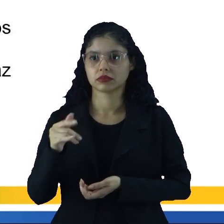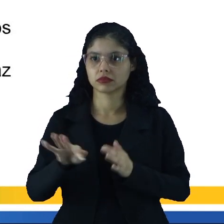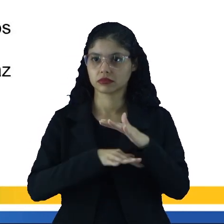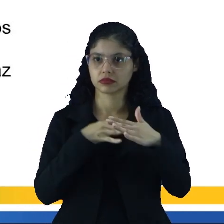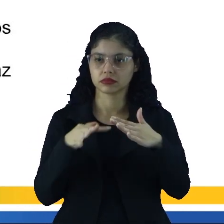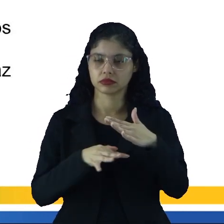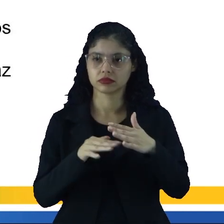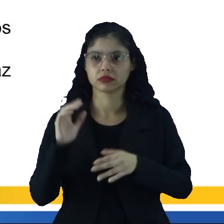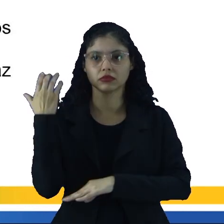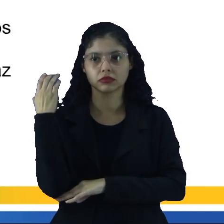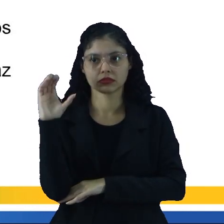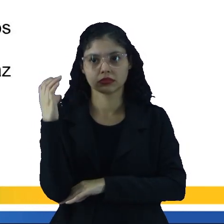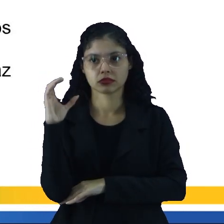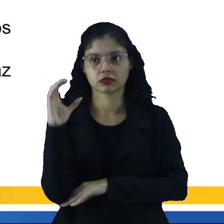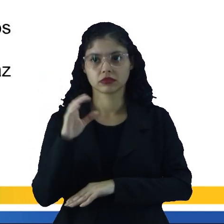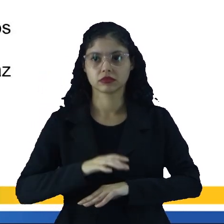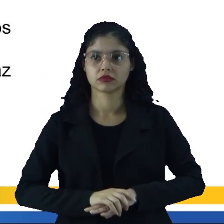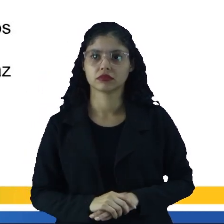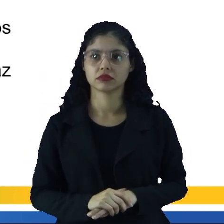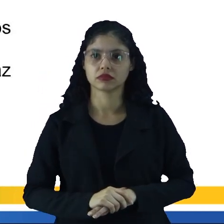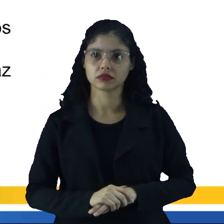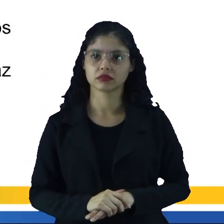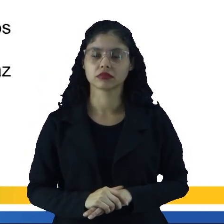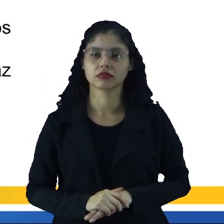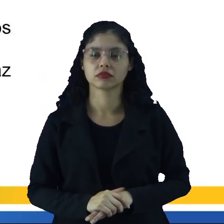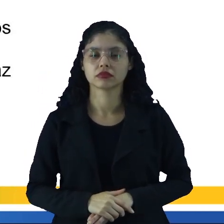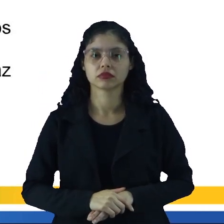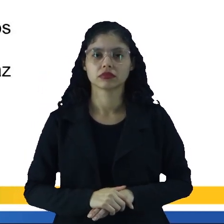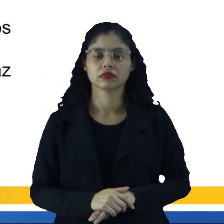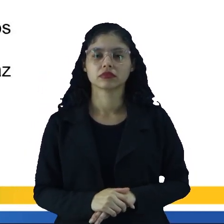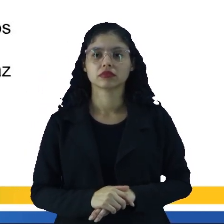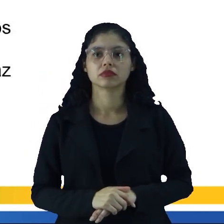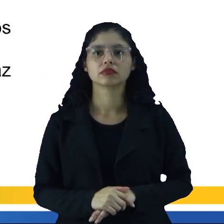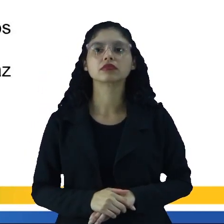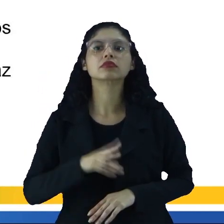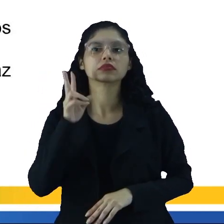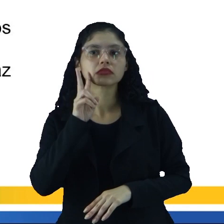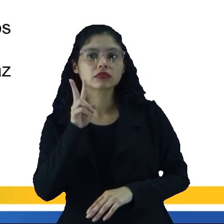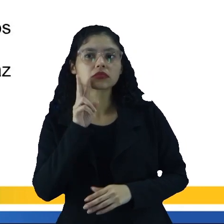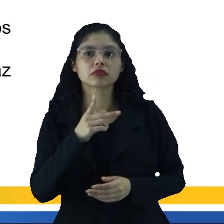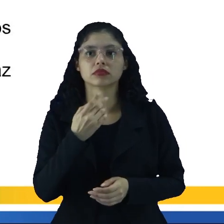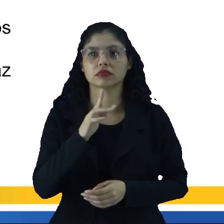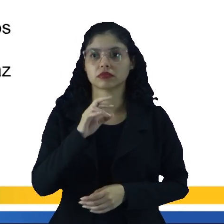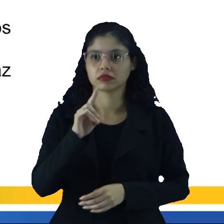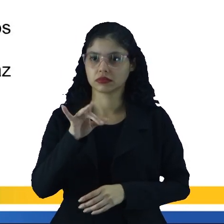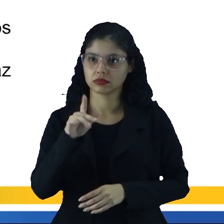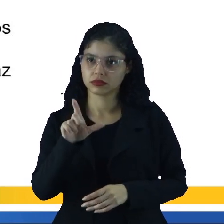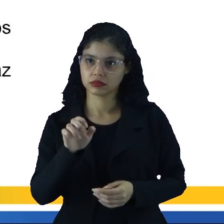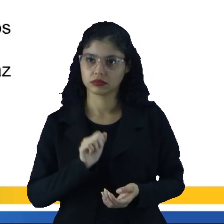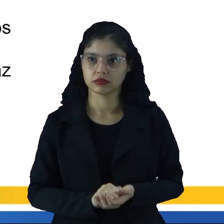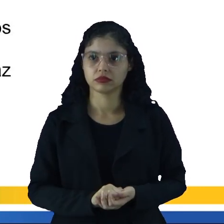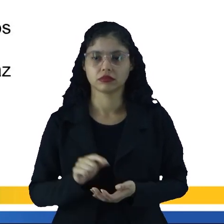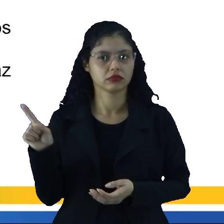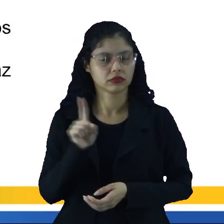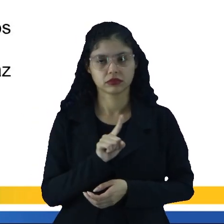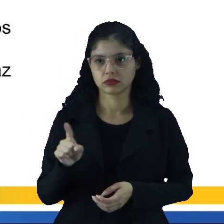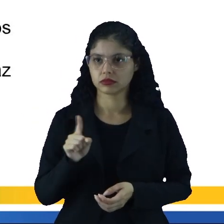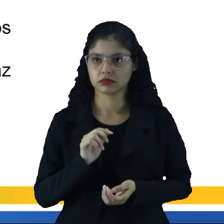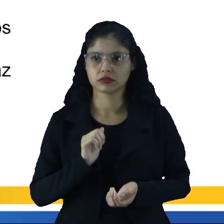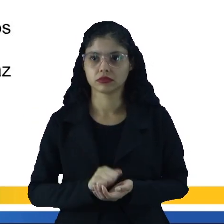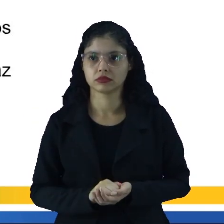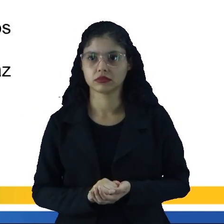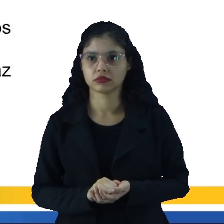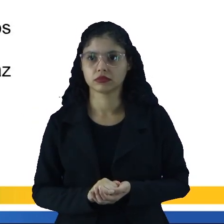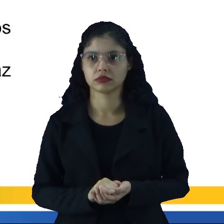da matemática formal ou científica, no caso, né? Lembrando que a proporcionalidade